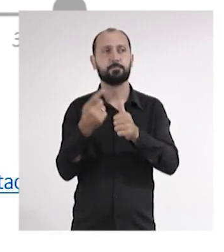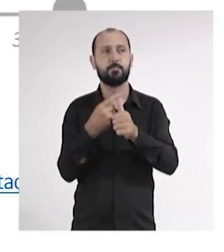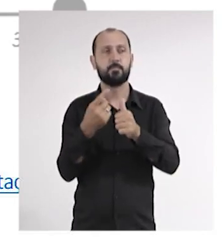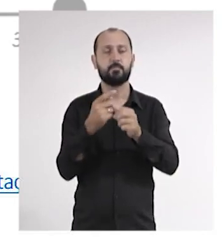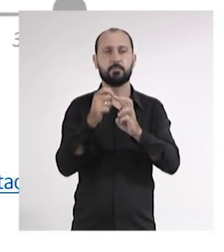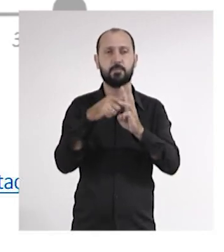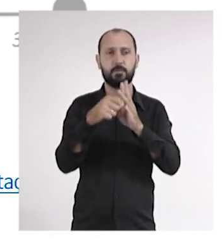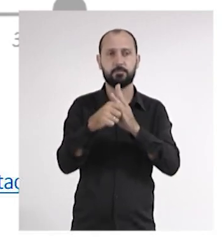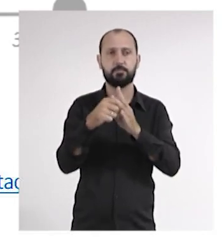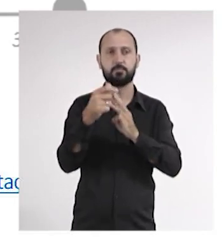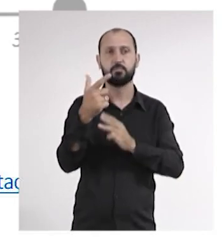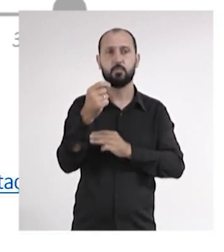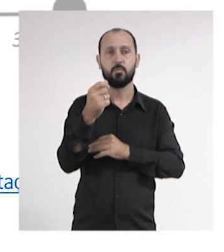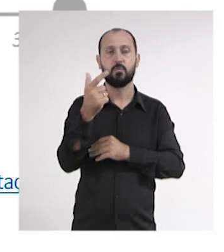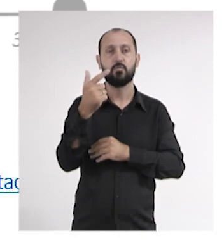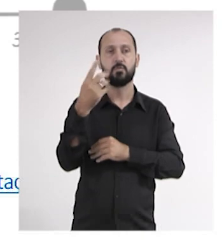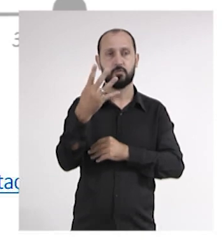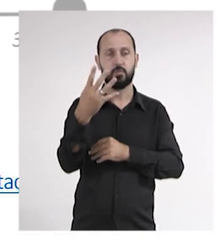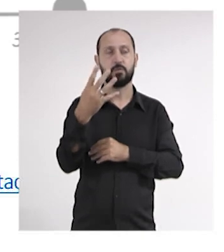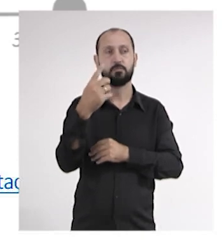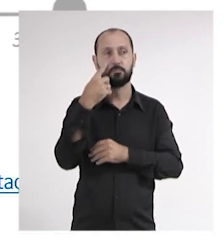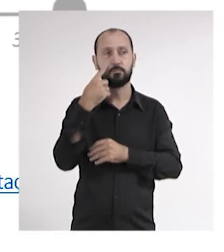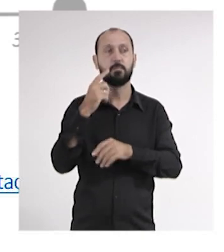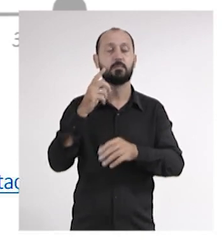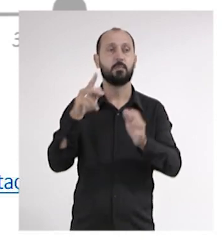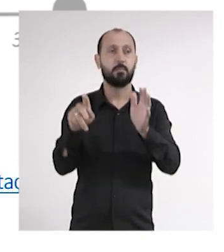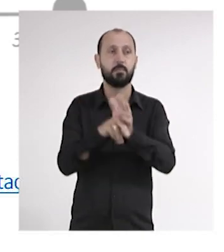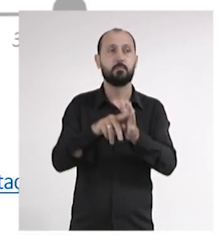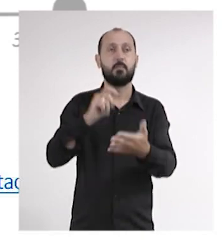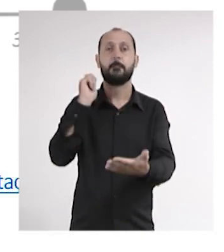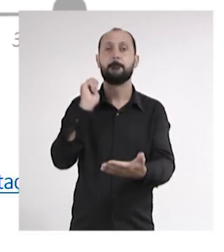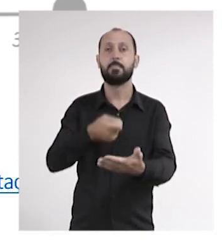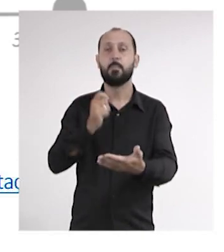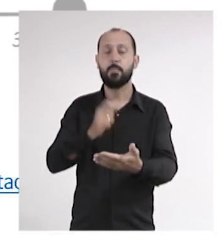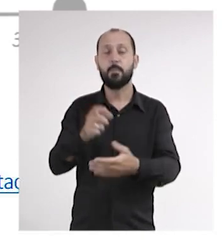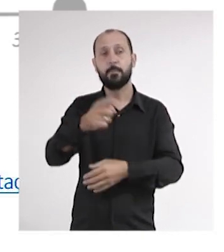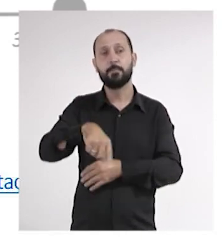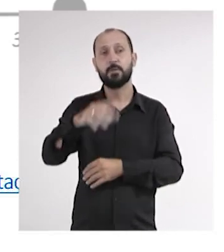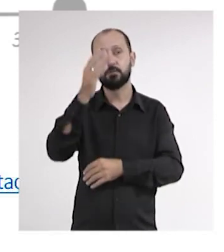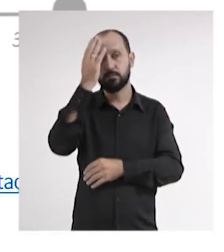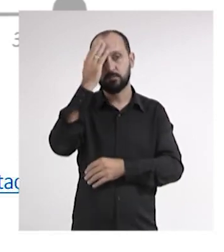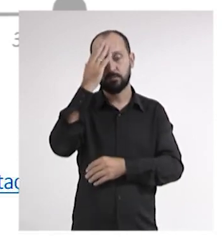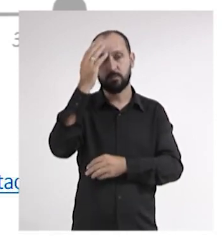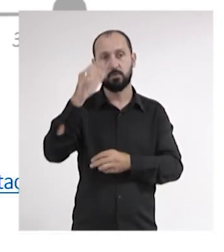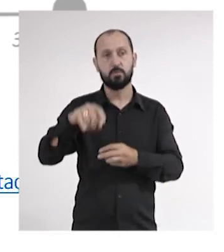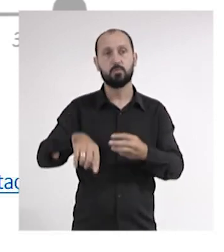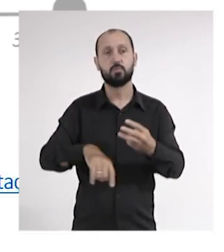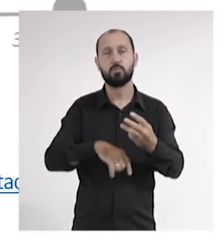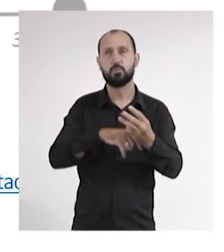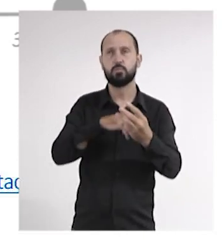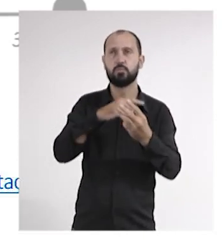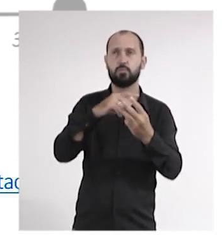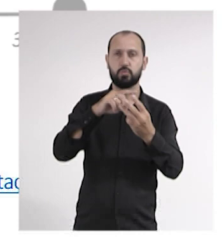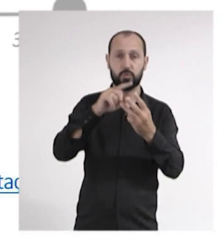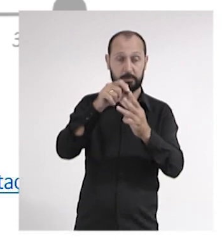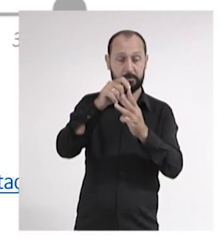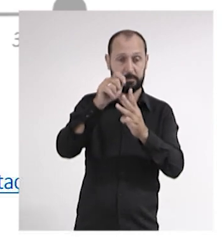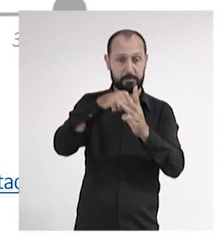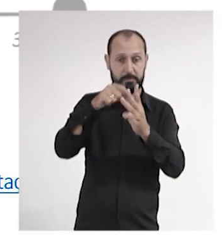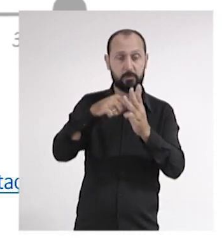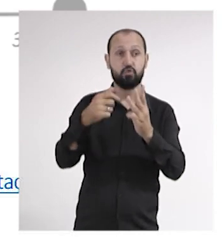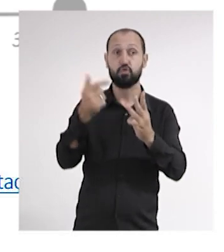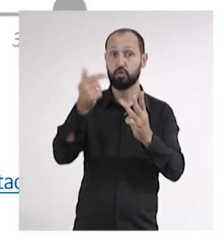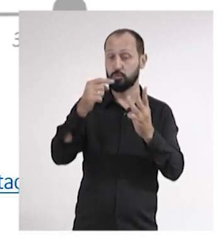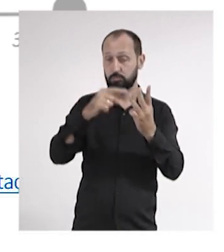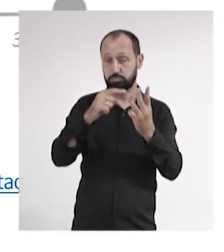de 2024, o leilão, propriamente dito, a sessão pública do leilão no segundo trimestre e, se tudo correr